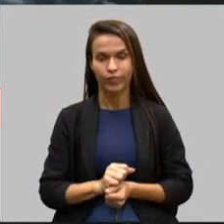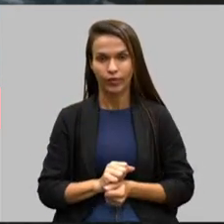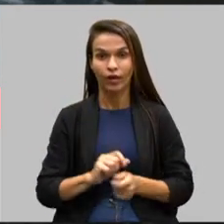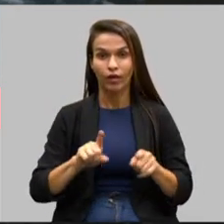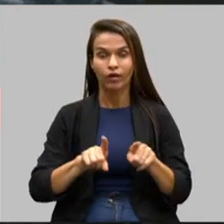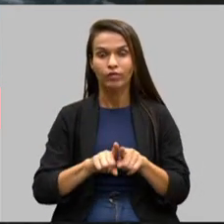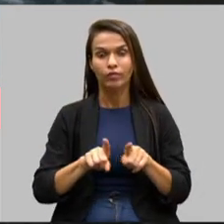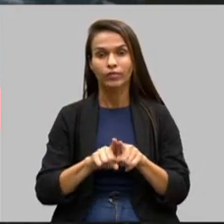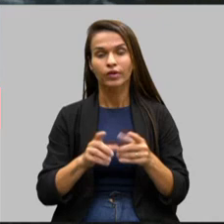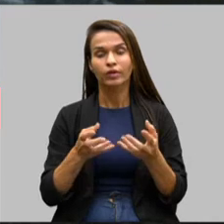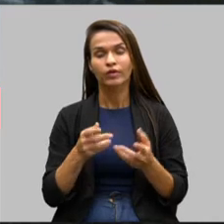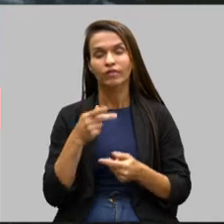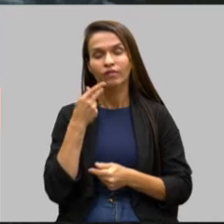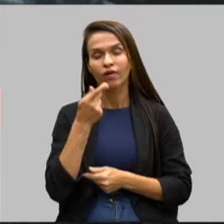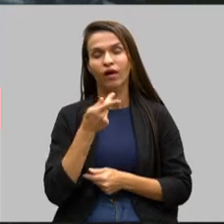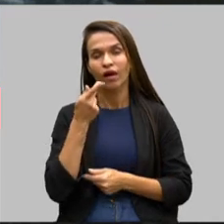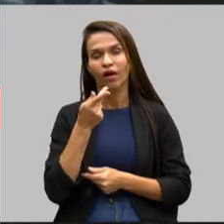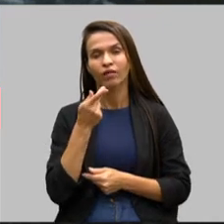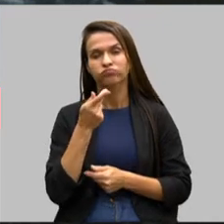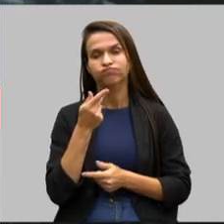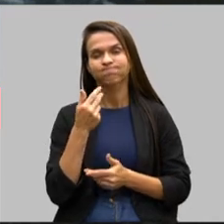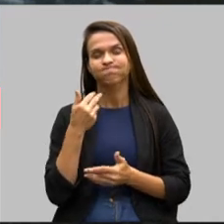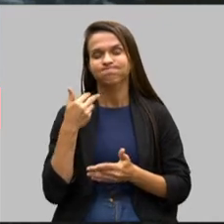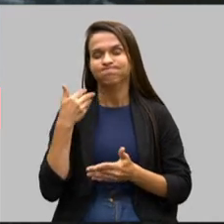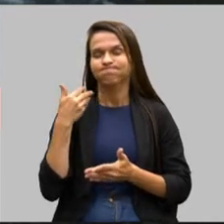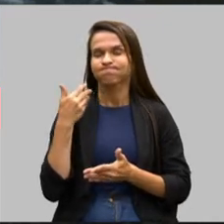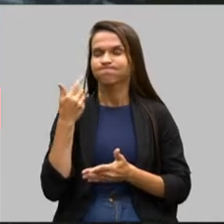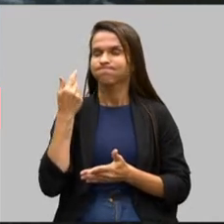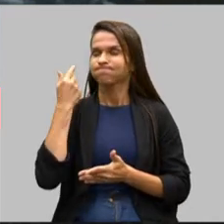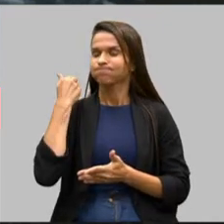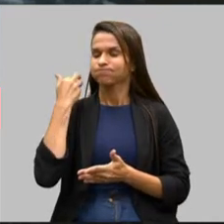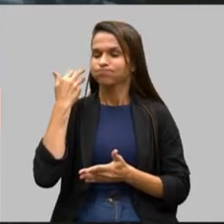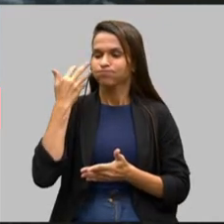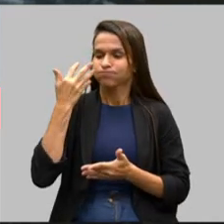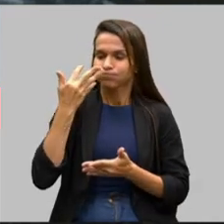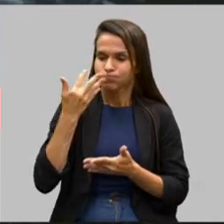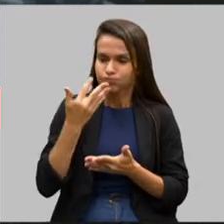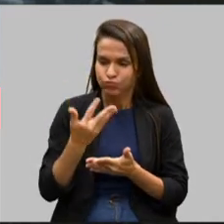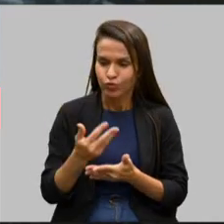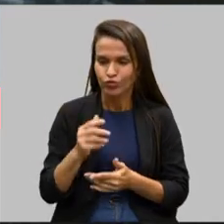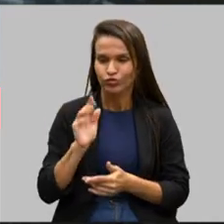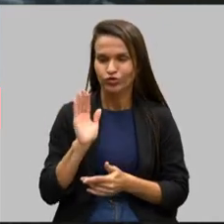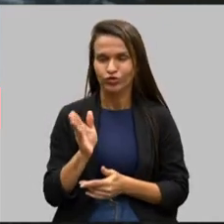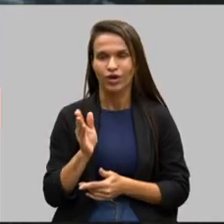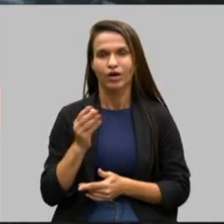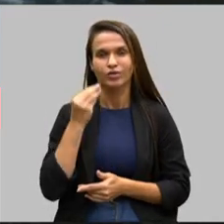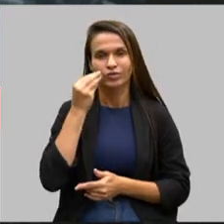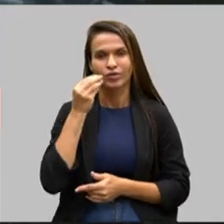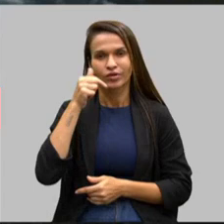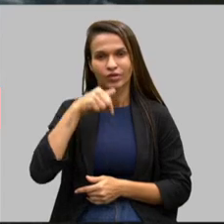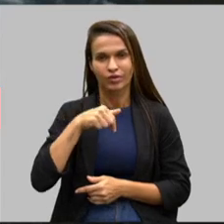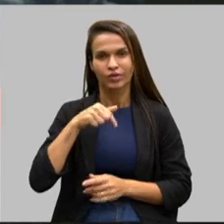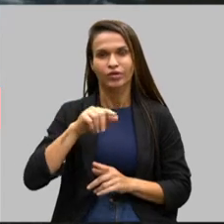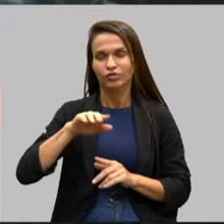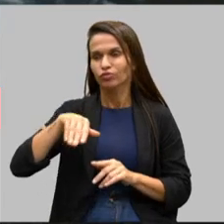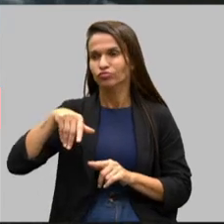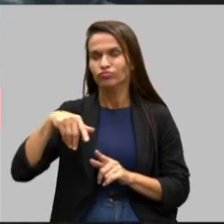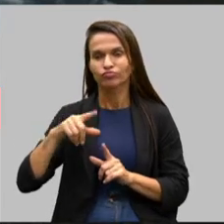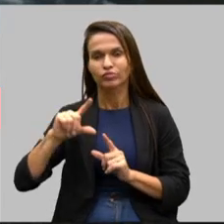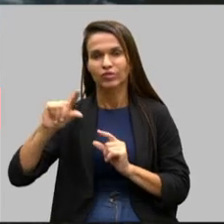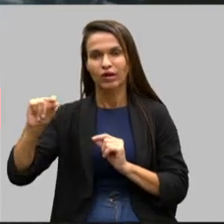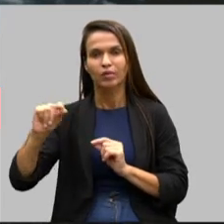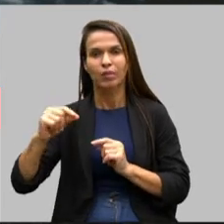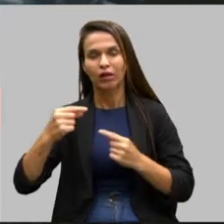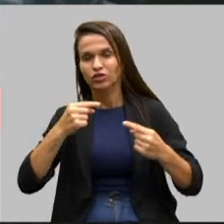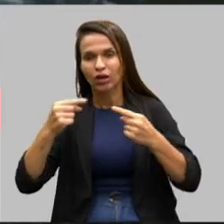olha, tanto tempo que eu estava aqui, quanto pouco tempo que eu saí ali para dialogar um pouco com minha amiga, companheira de tantas lutas,